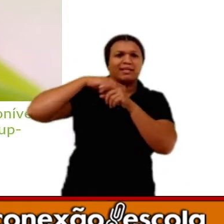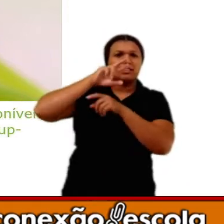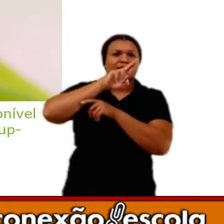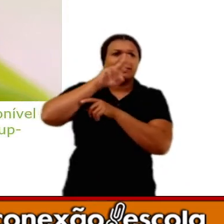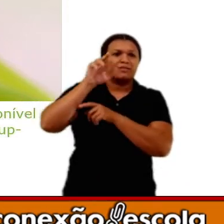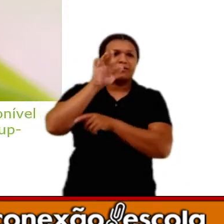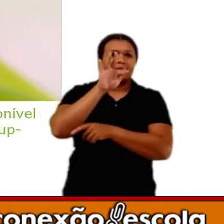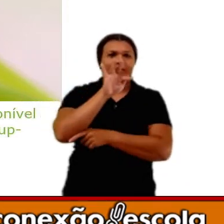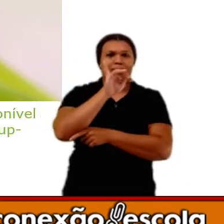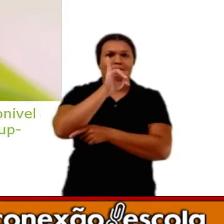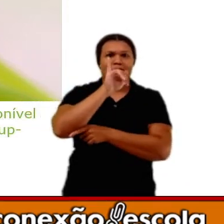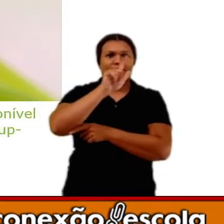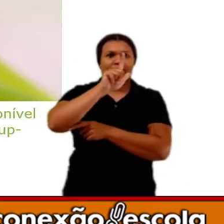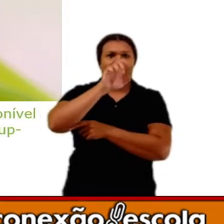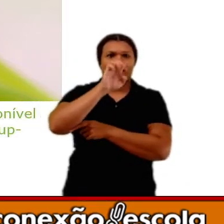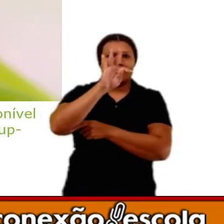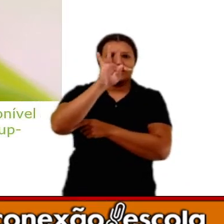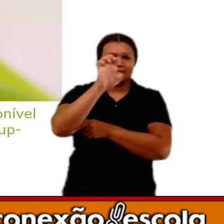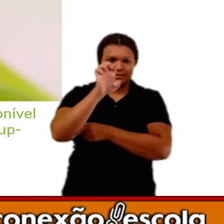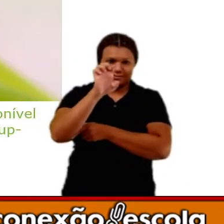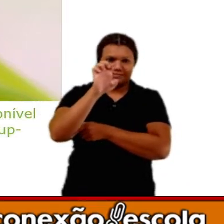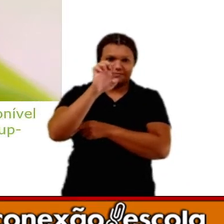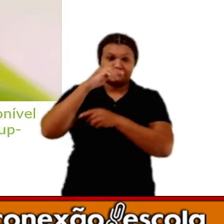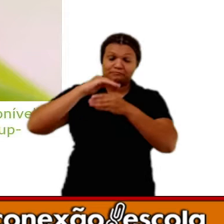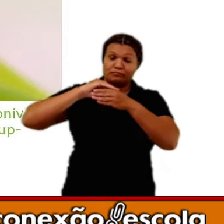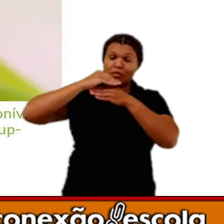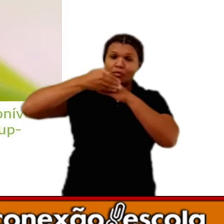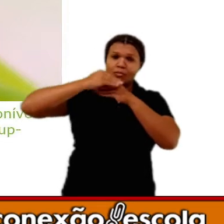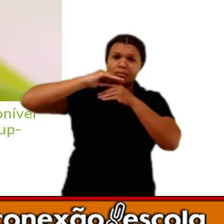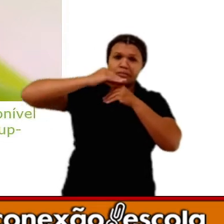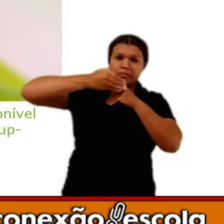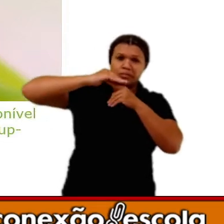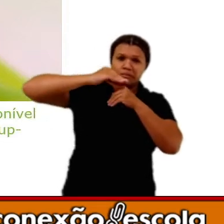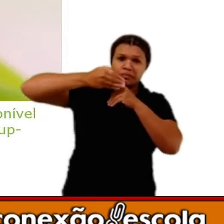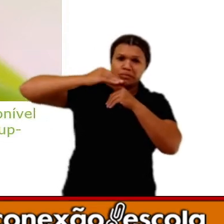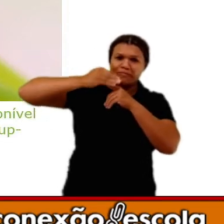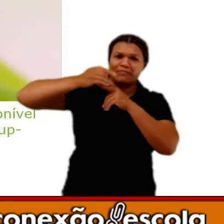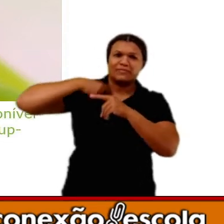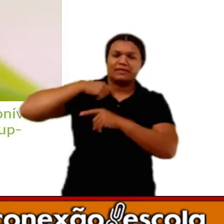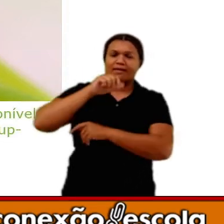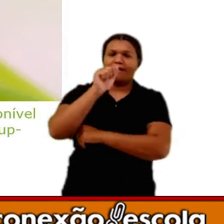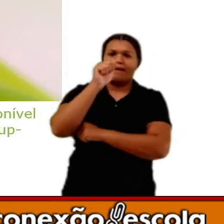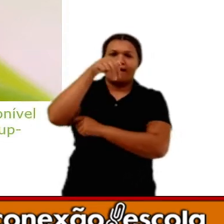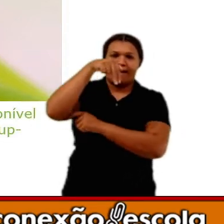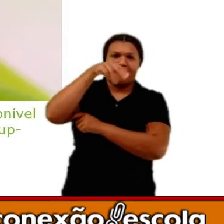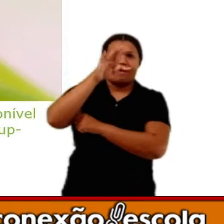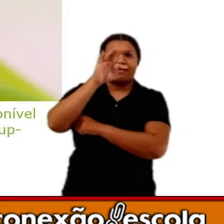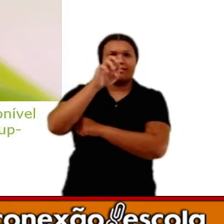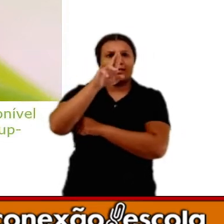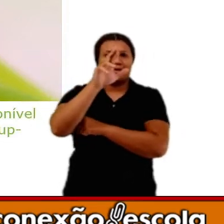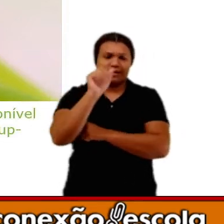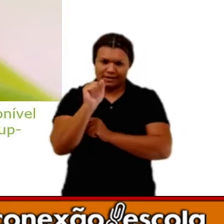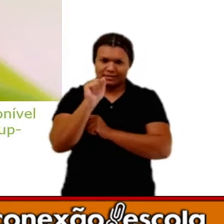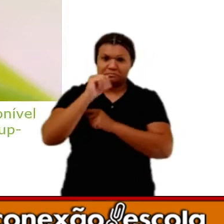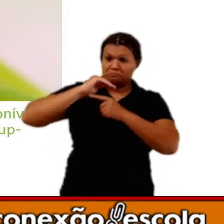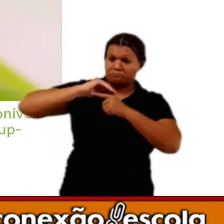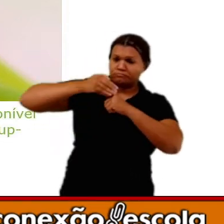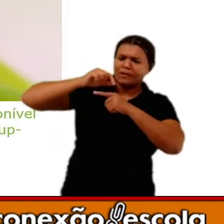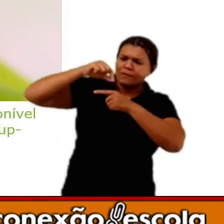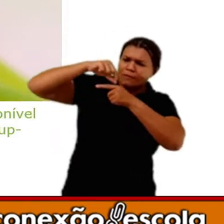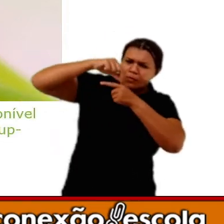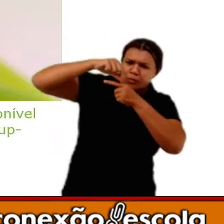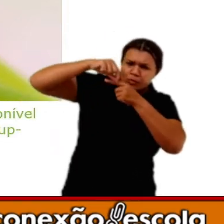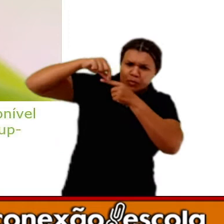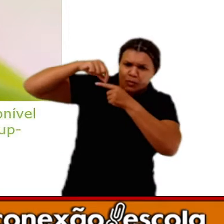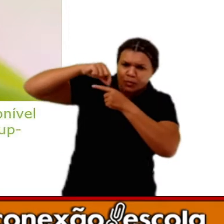a antera. Aqui na antera são fabricados, estão presentes os grãos de pólen que